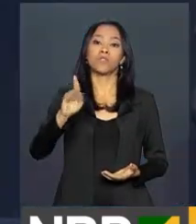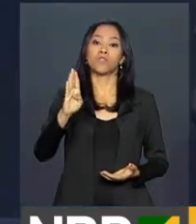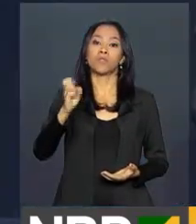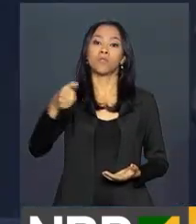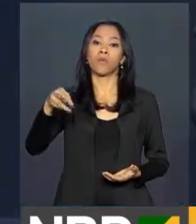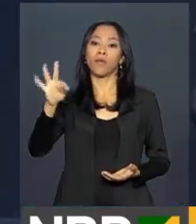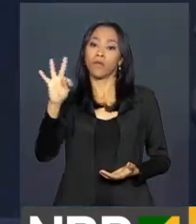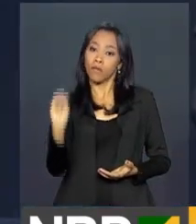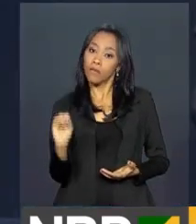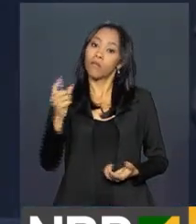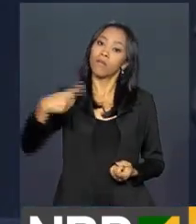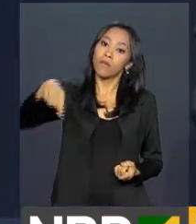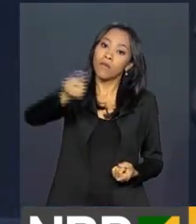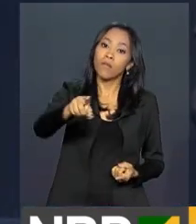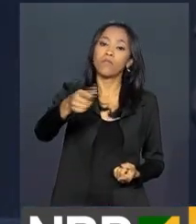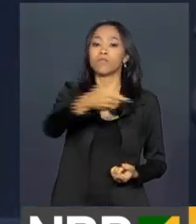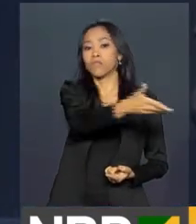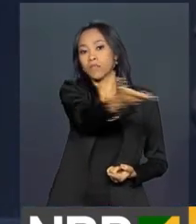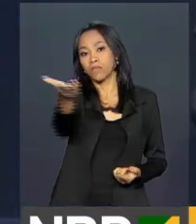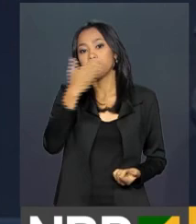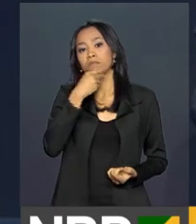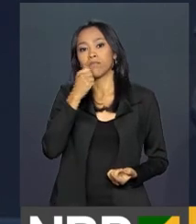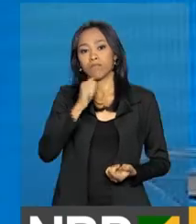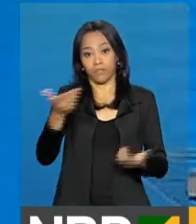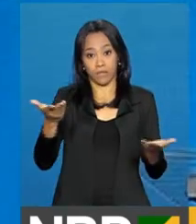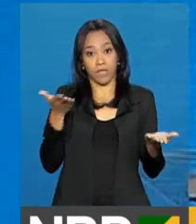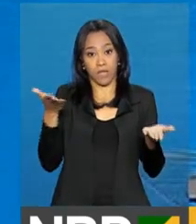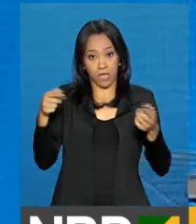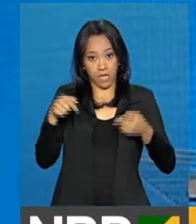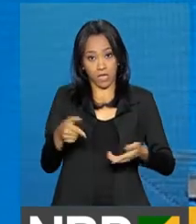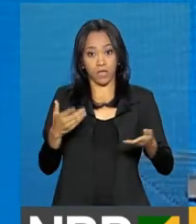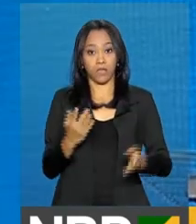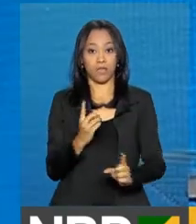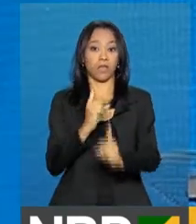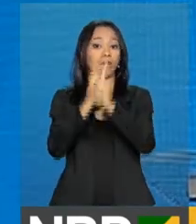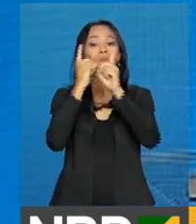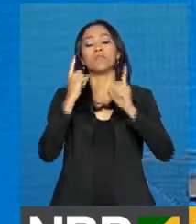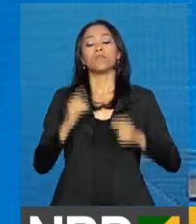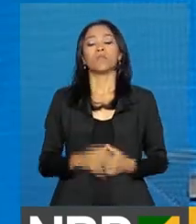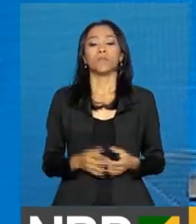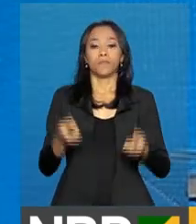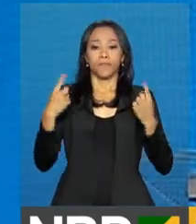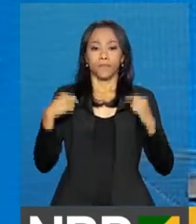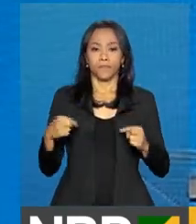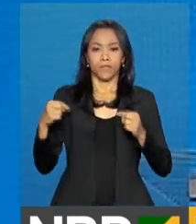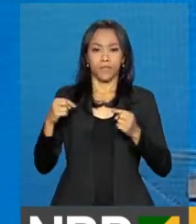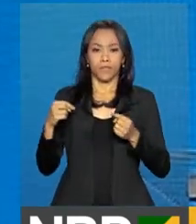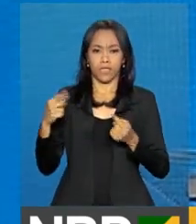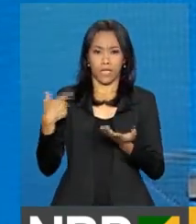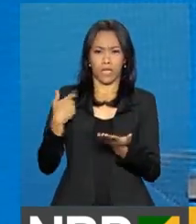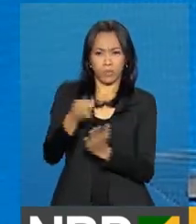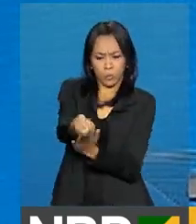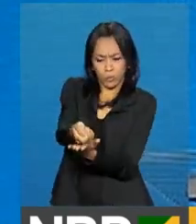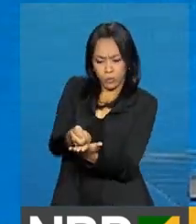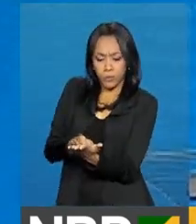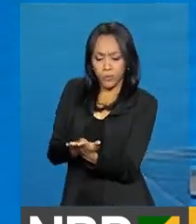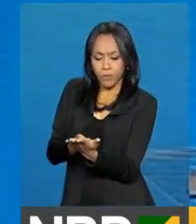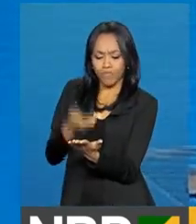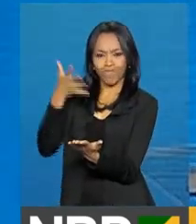senhoras, esta ocasião. Eu quero até, saindo aqui um pouco do discurso escrito,